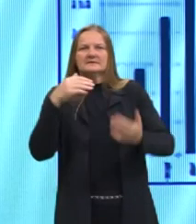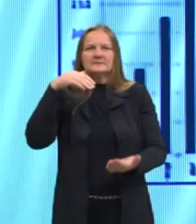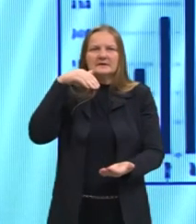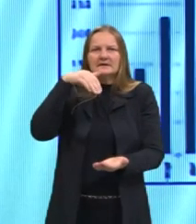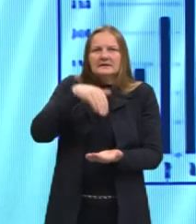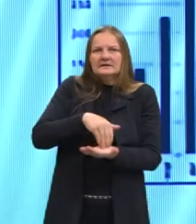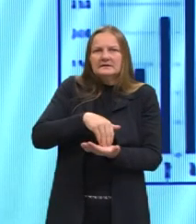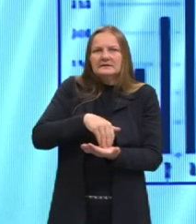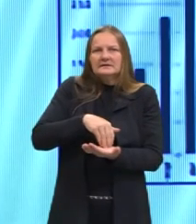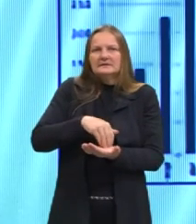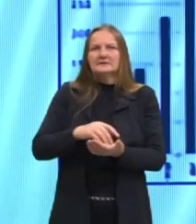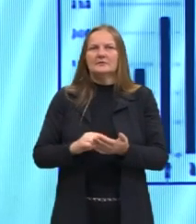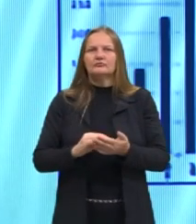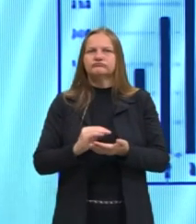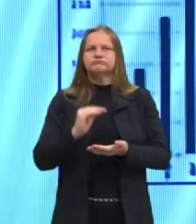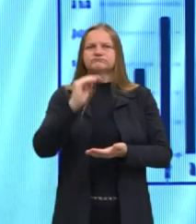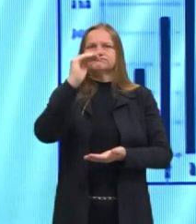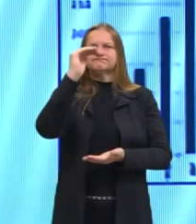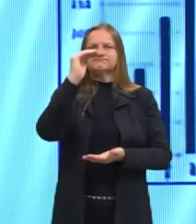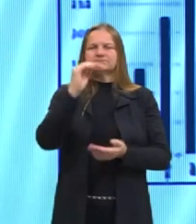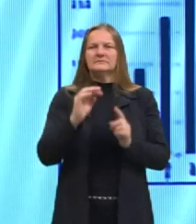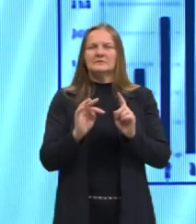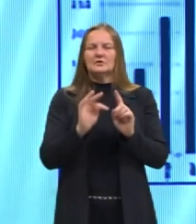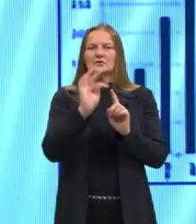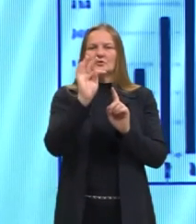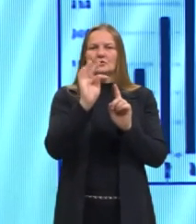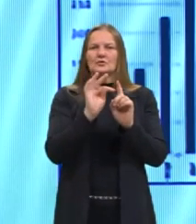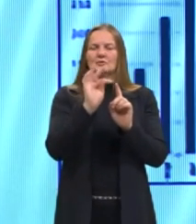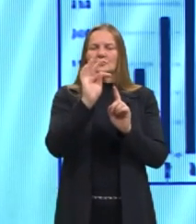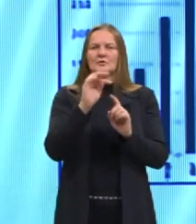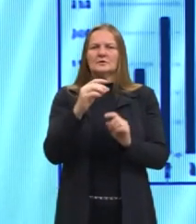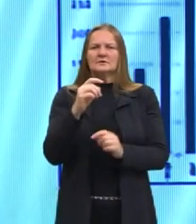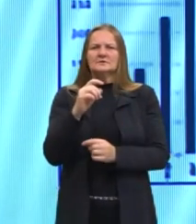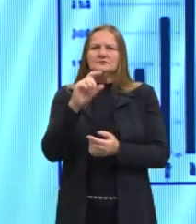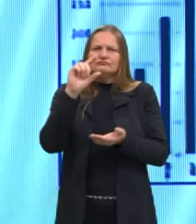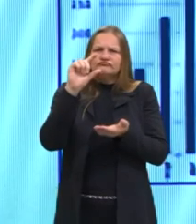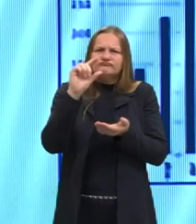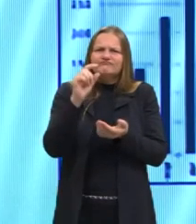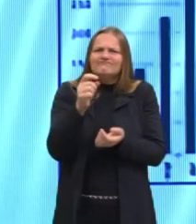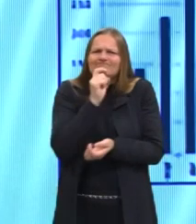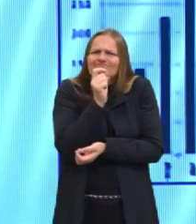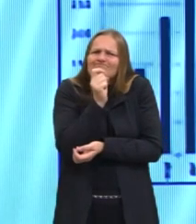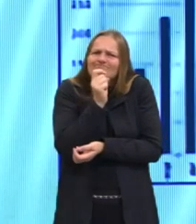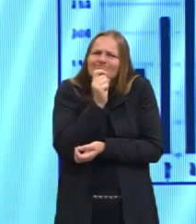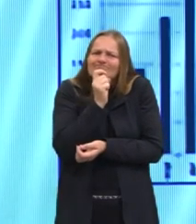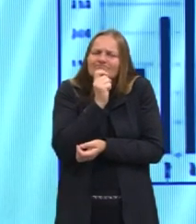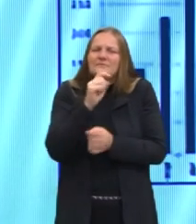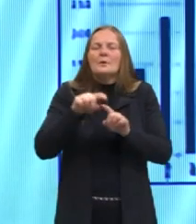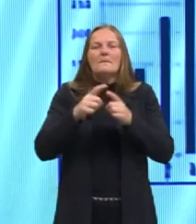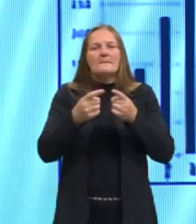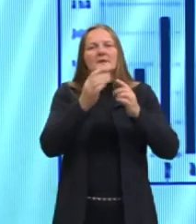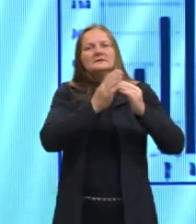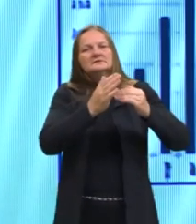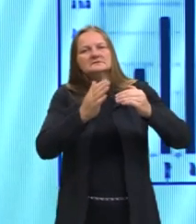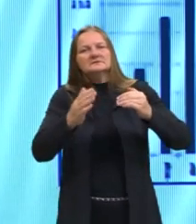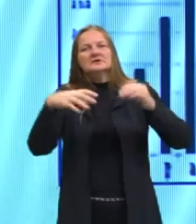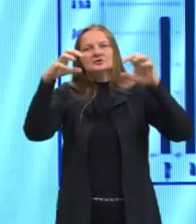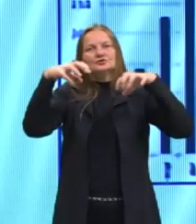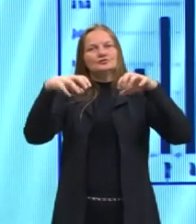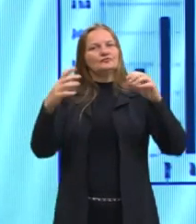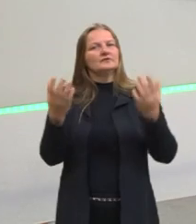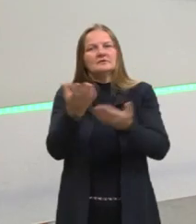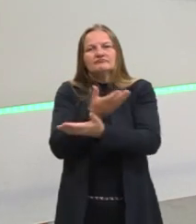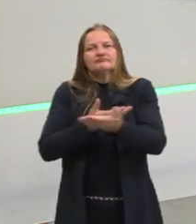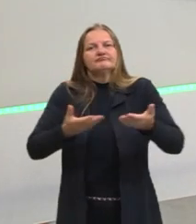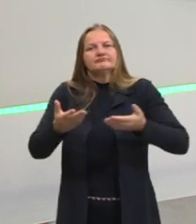alto então a gente vê que o inverno a temperatura tá mais baixa né mas a distribuição dessa dessa chuva é o ano